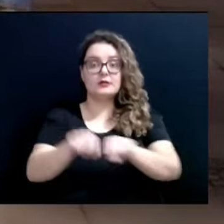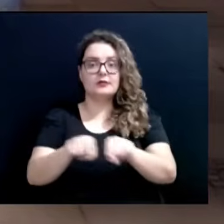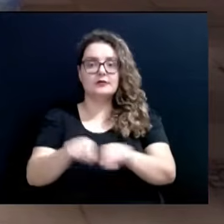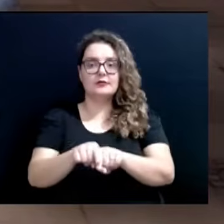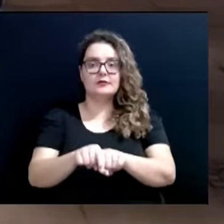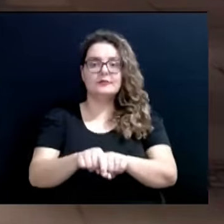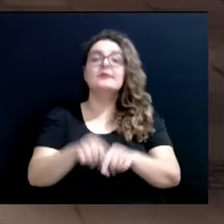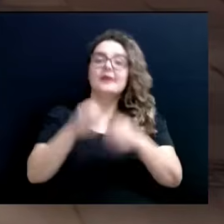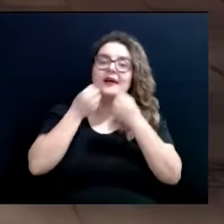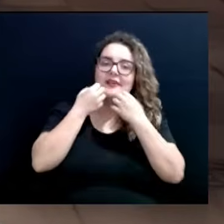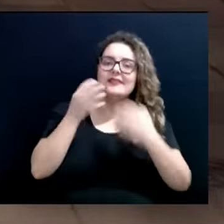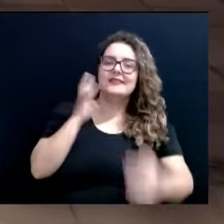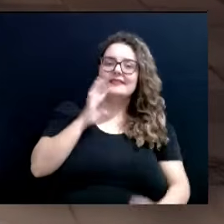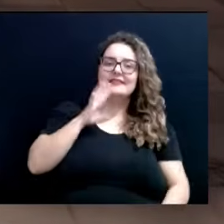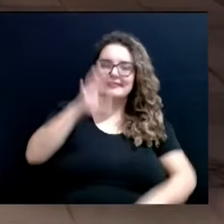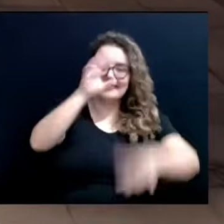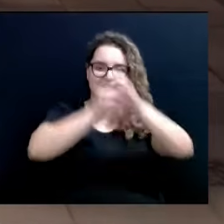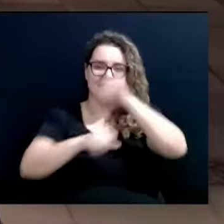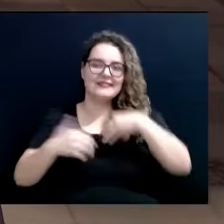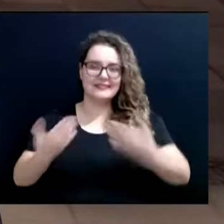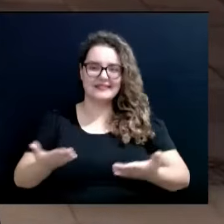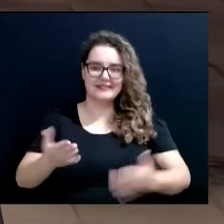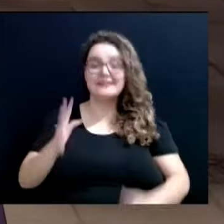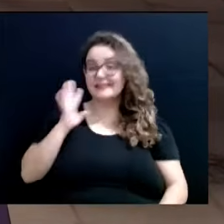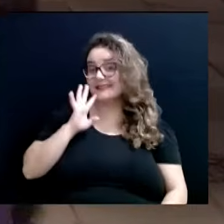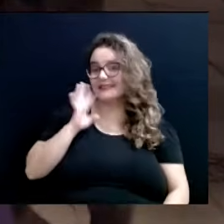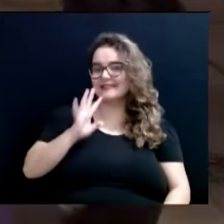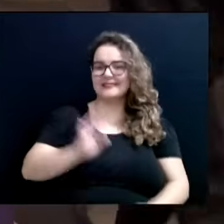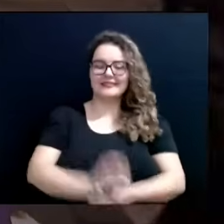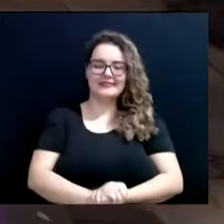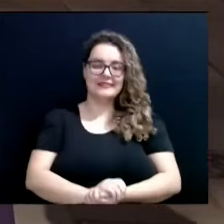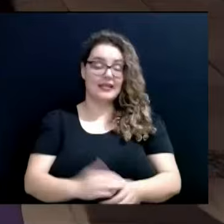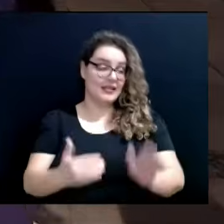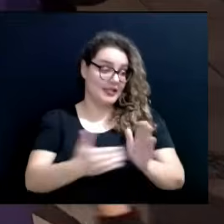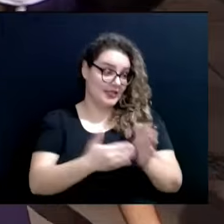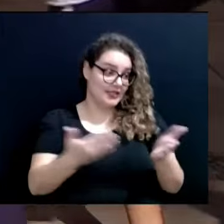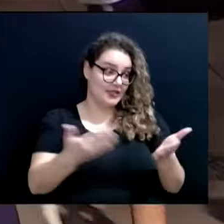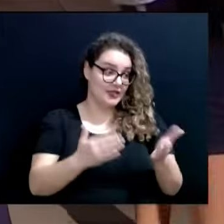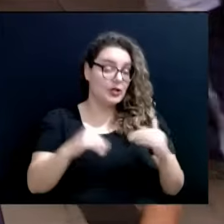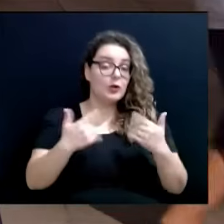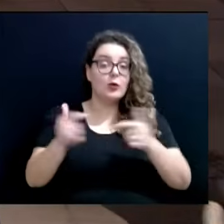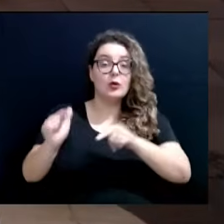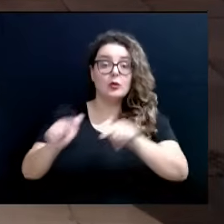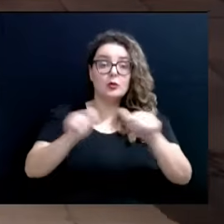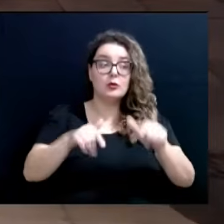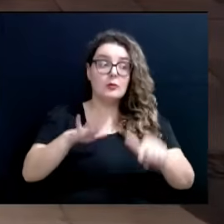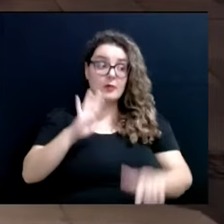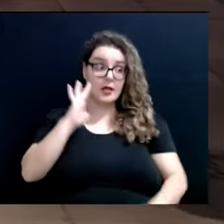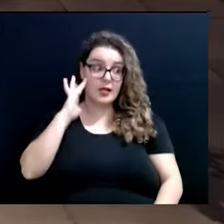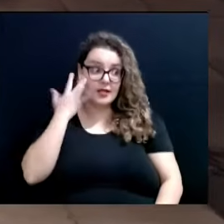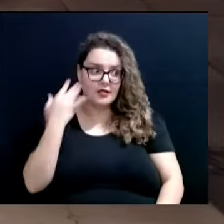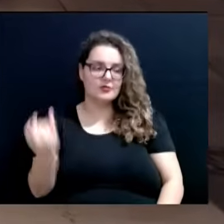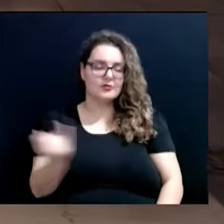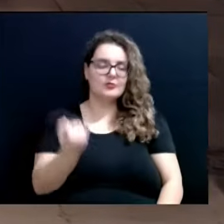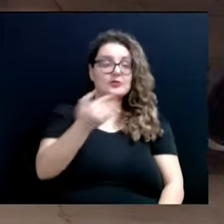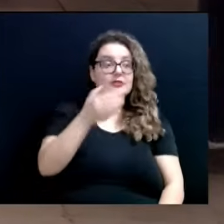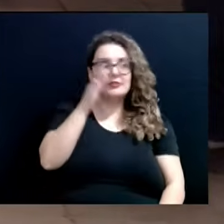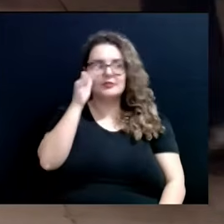legal aprender sobre isso, tá bem legal. Até agora, qual ponto você mais achou interessante, curioso sobre a